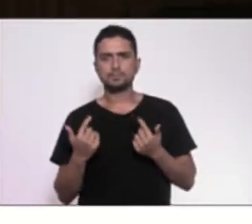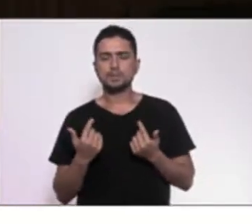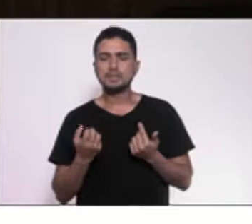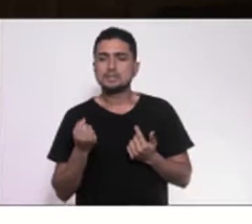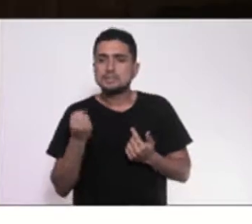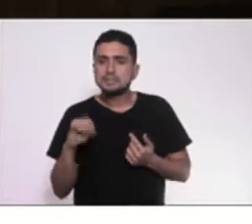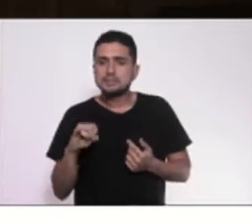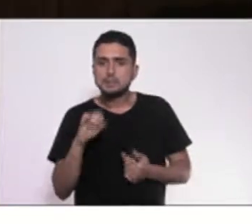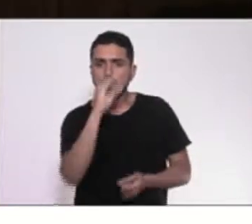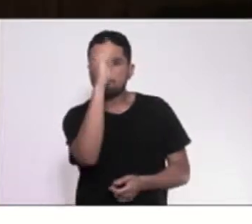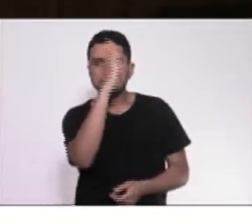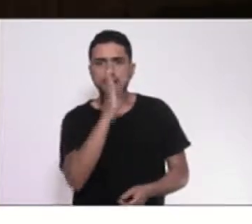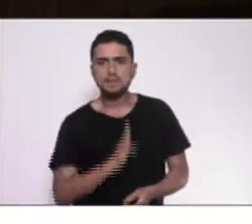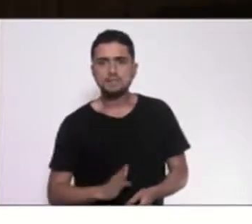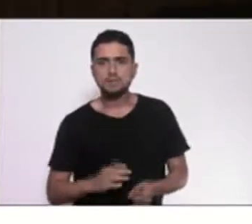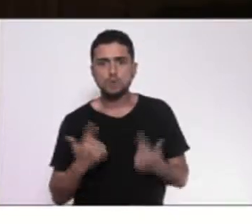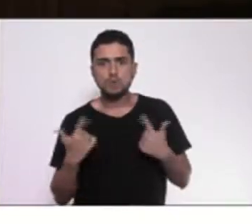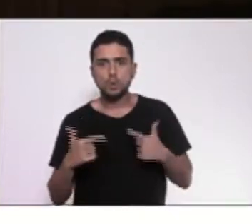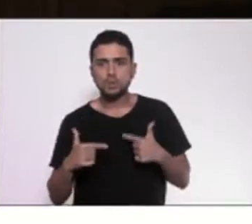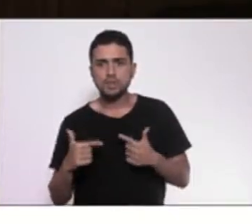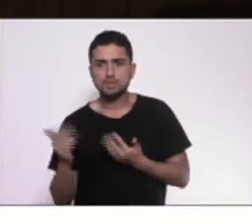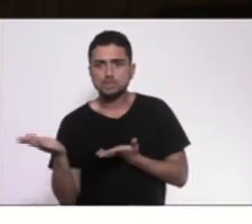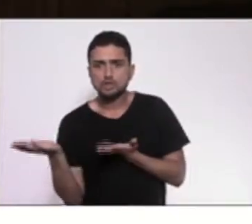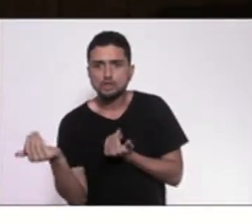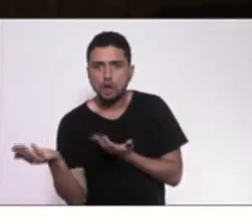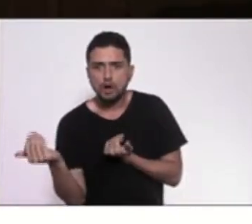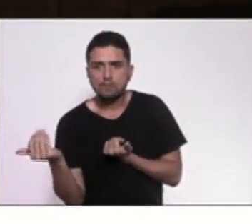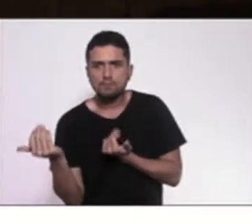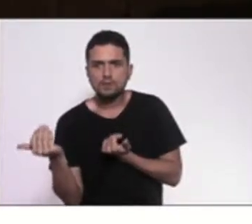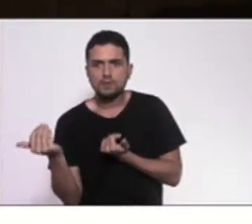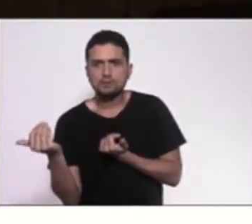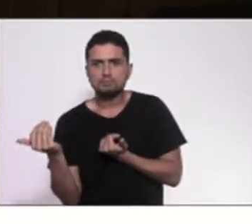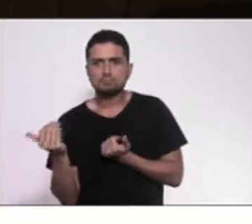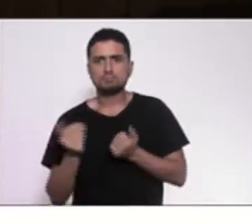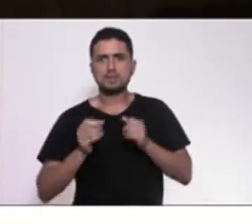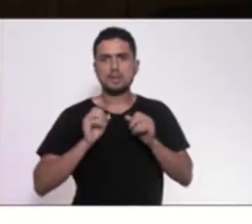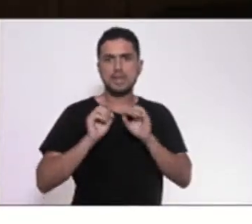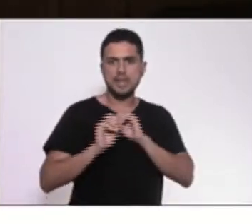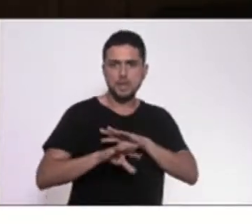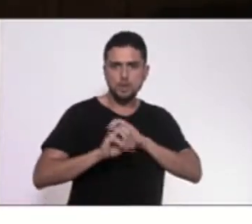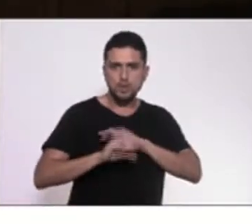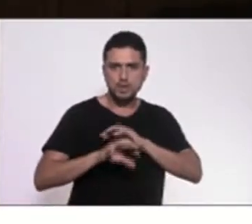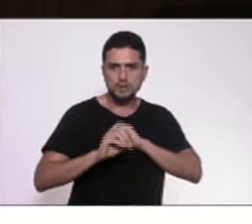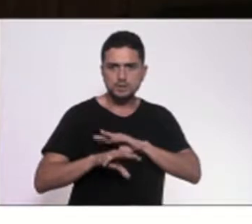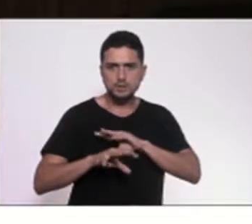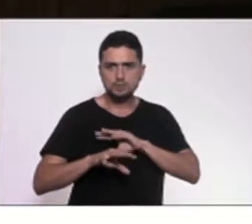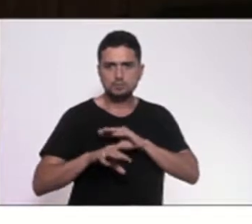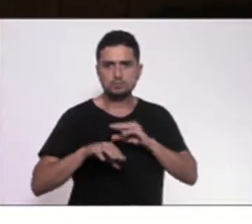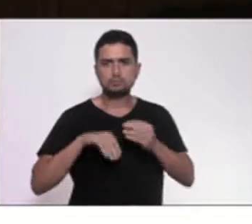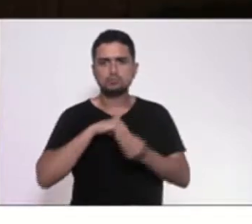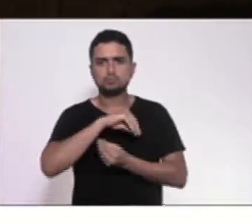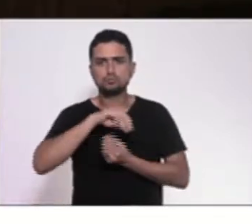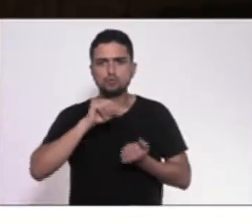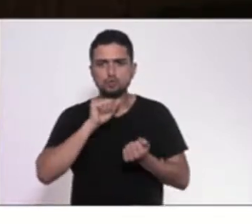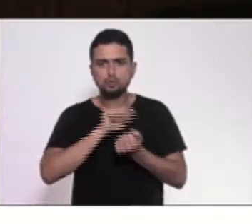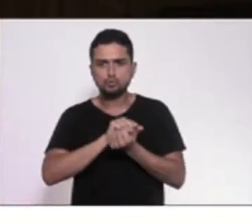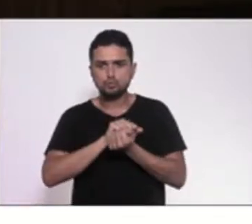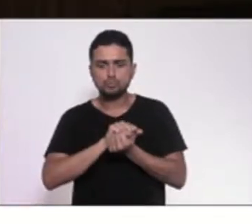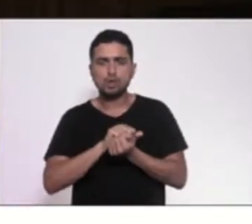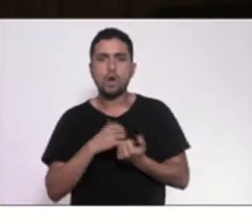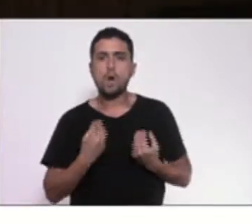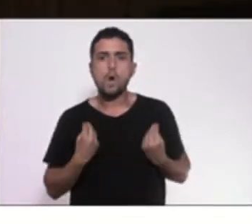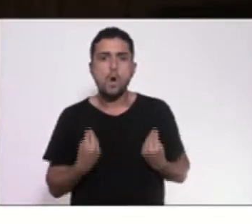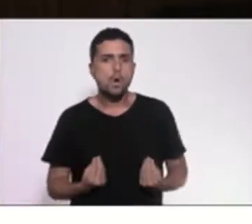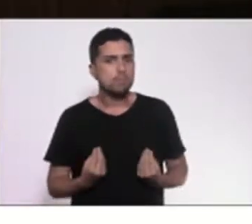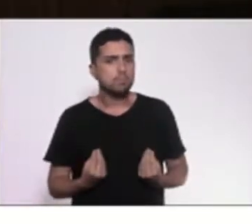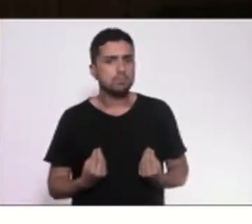Brasil sem o resgate da educação a se iniciar pela